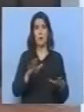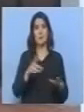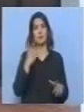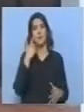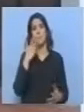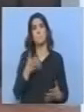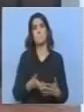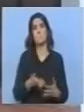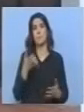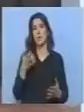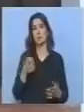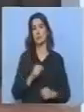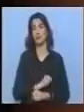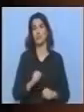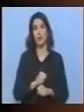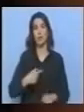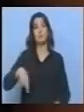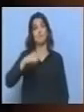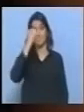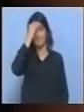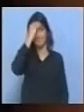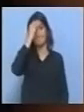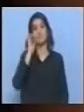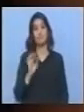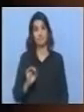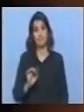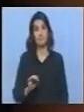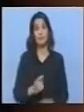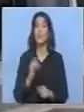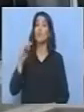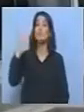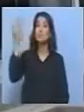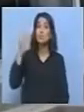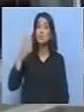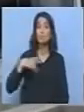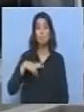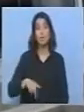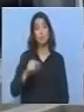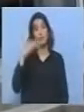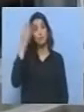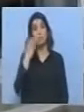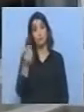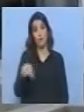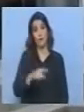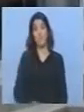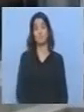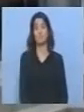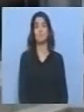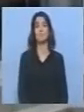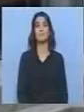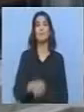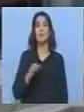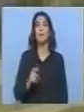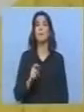muita diferença e vamos arrepender amargamente, porque é o futuro do país e o futuro dos nossos jovens está em causa. Pedro Barbas Homem, para uma